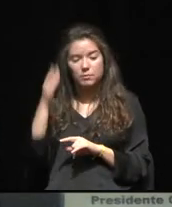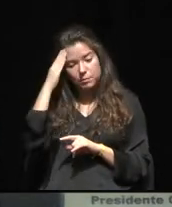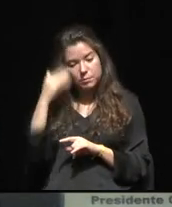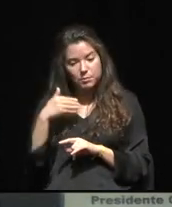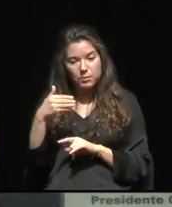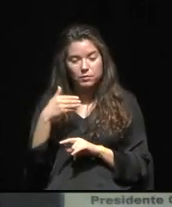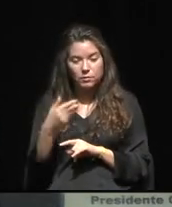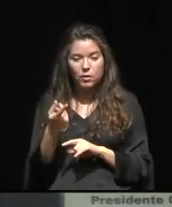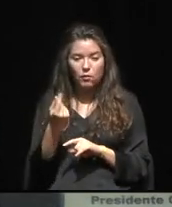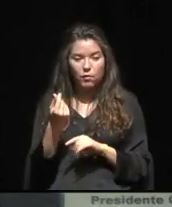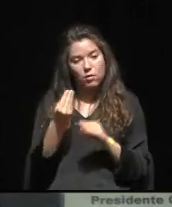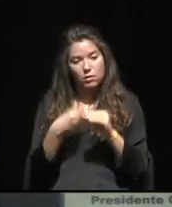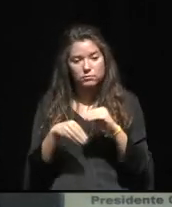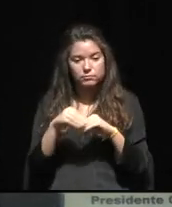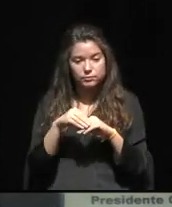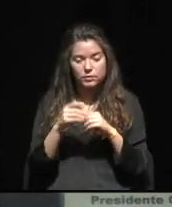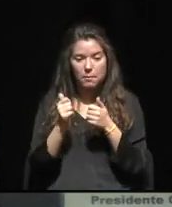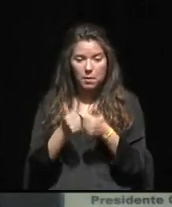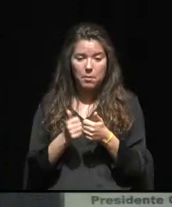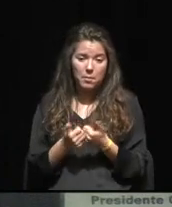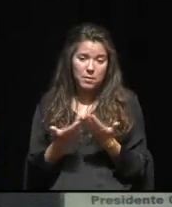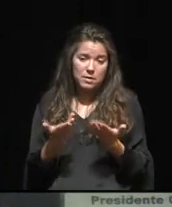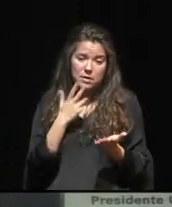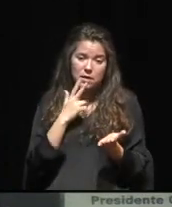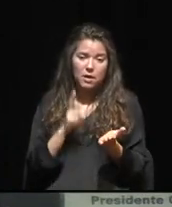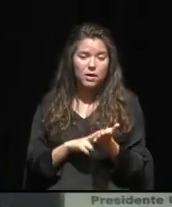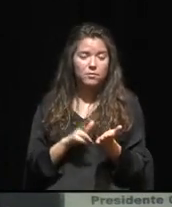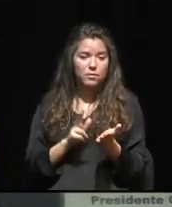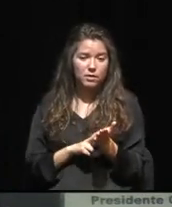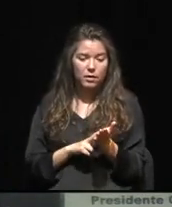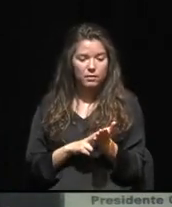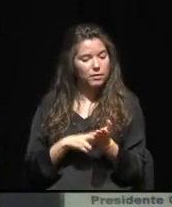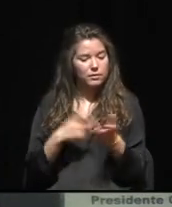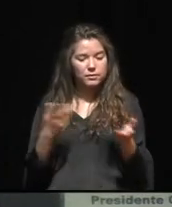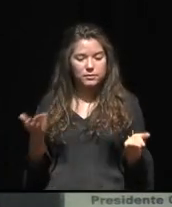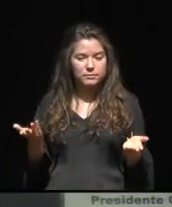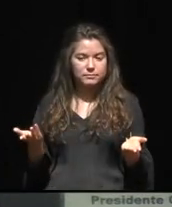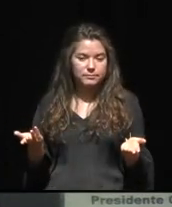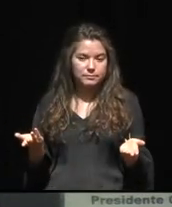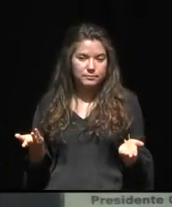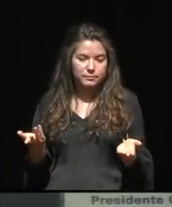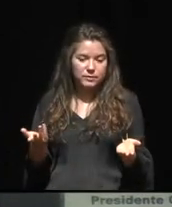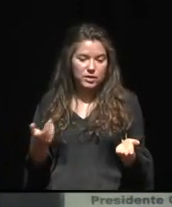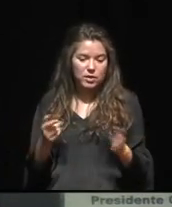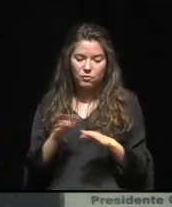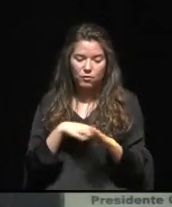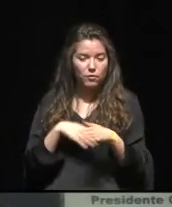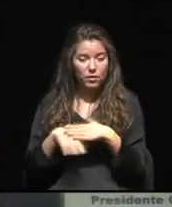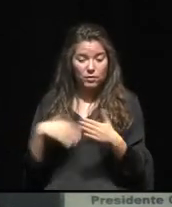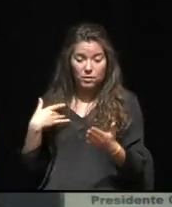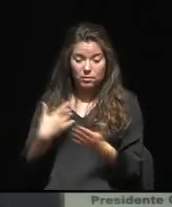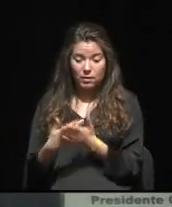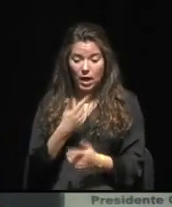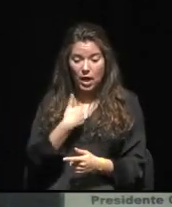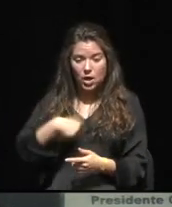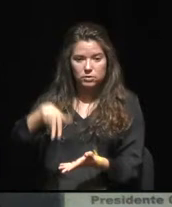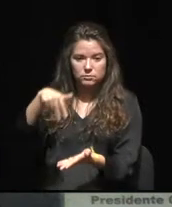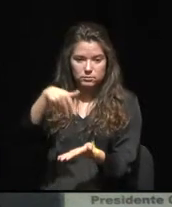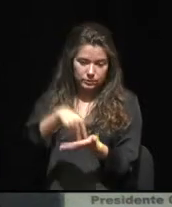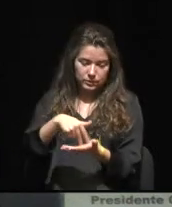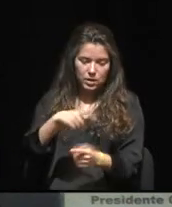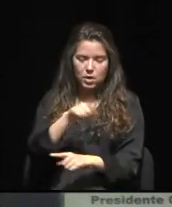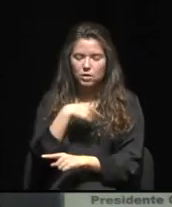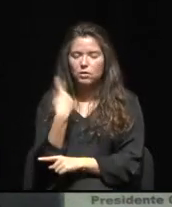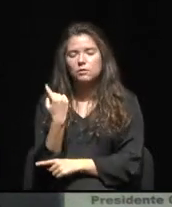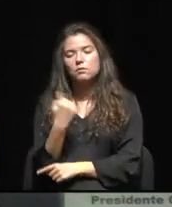desse desse complemento remuneratório e a verdade é que isso não tinha sido promovido Até nós chegarmos portanto quando chegamos tivemos a